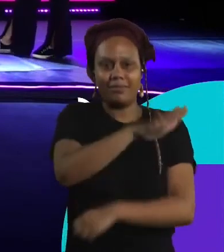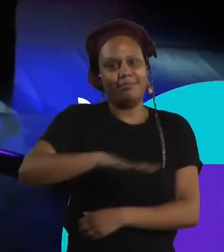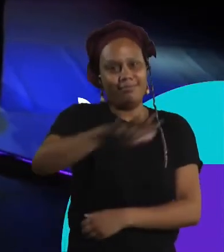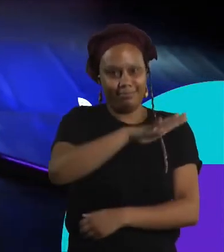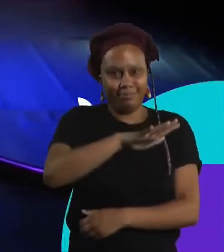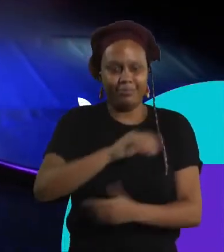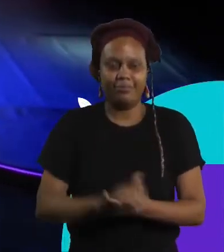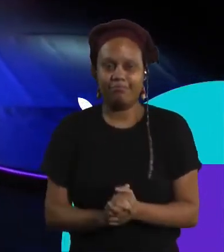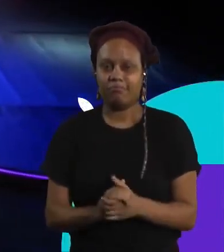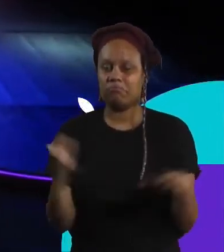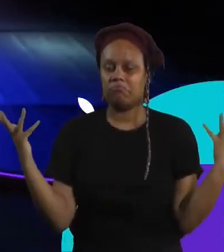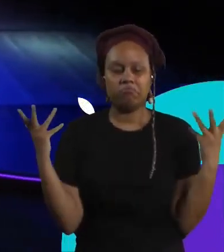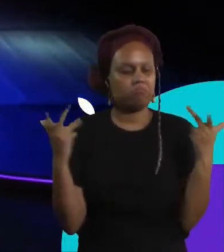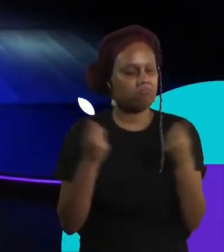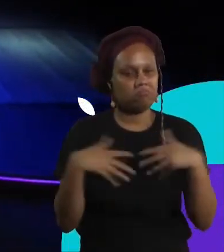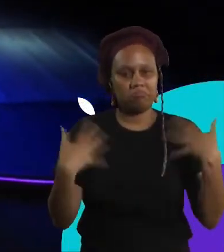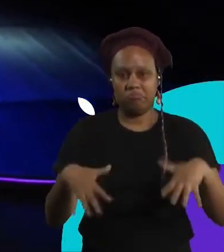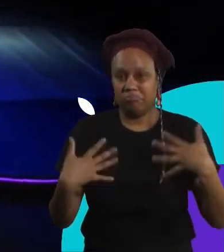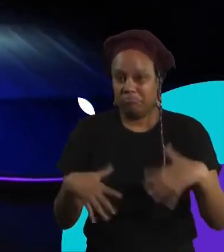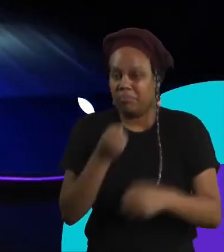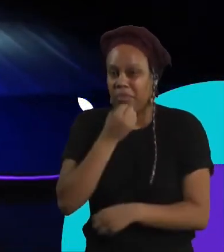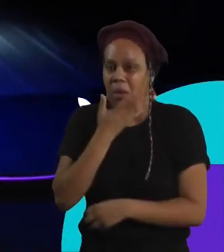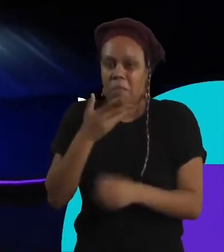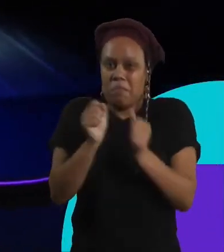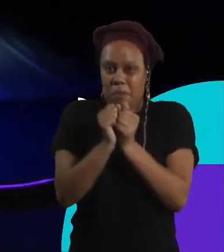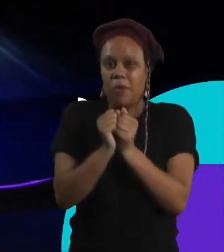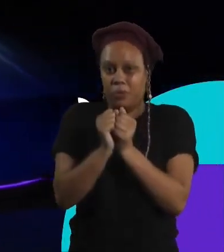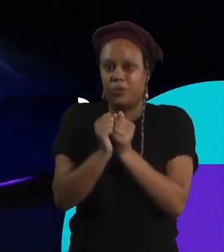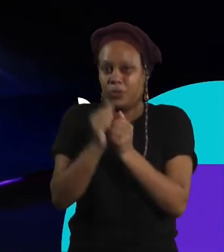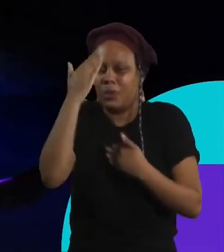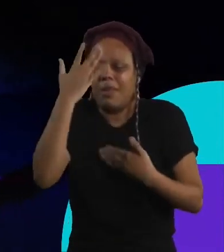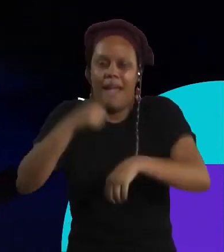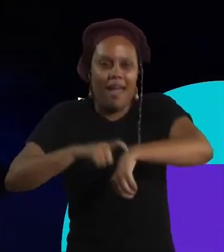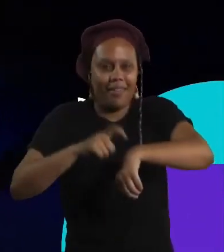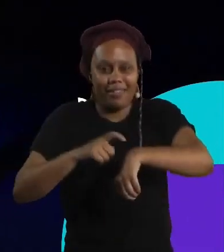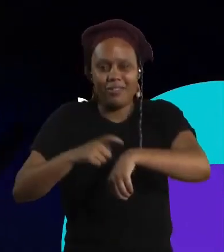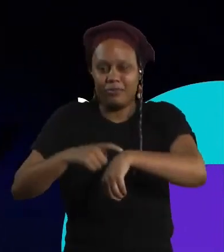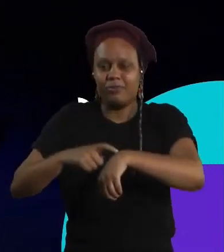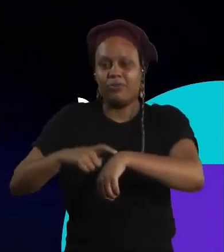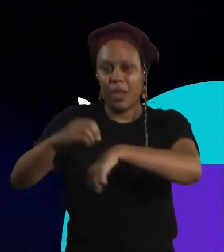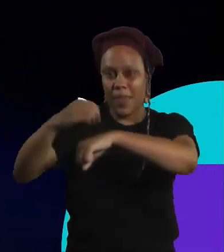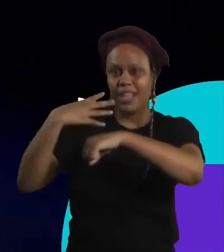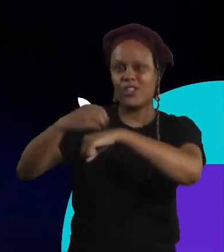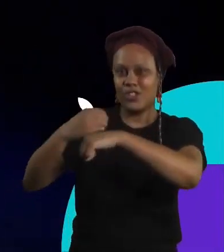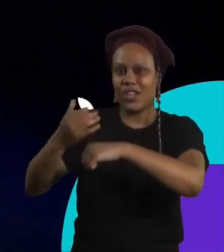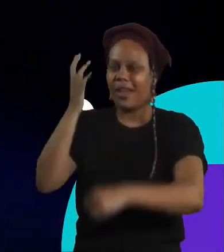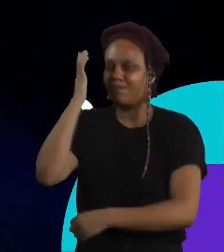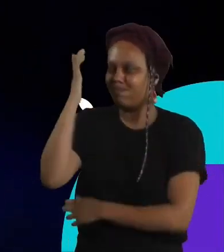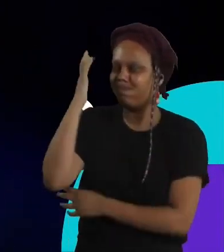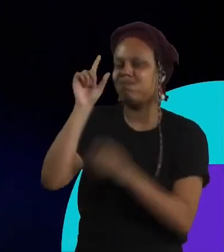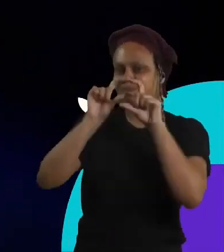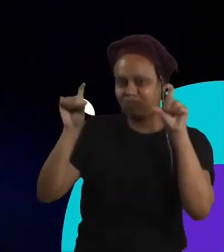Maravilha, gente, que honra, que privilégio estar aqui com vocês. Obrigada pelo tempo, pelas mensagens, estou super inspirada, anotei um